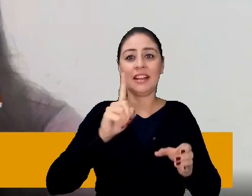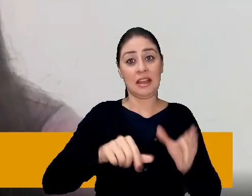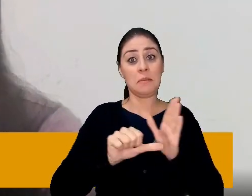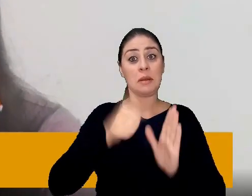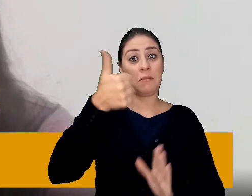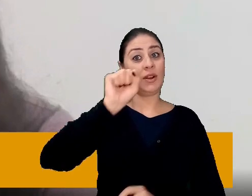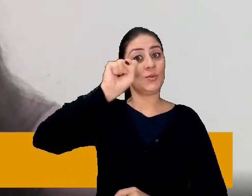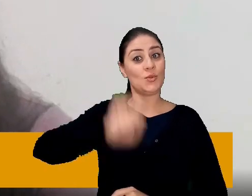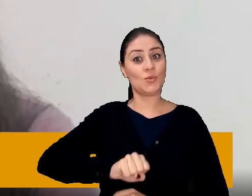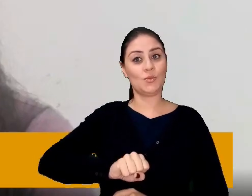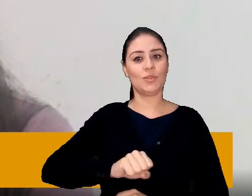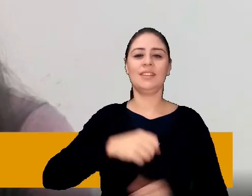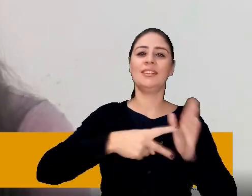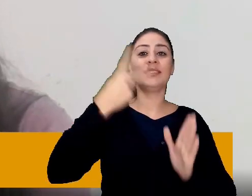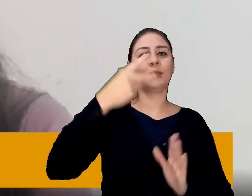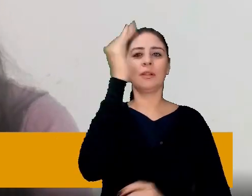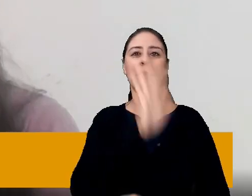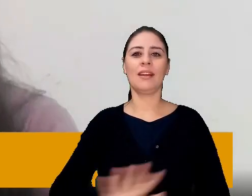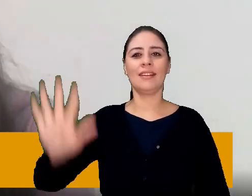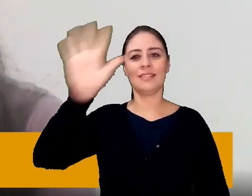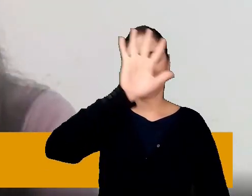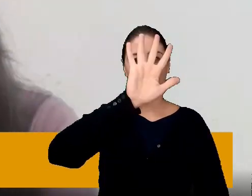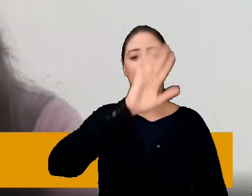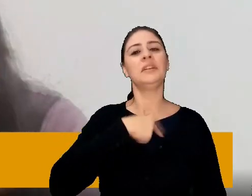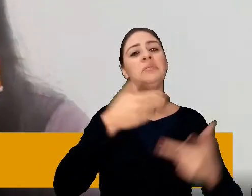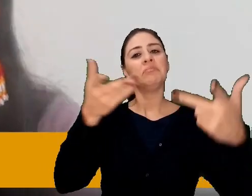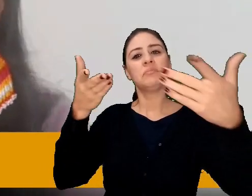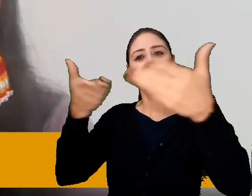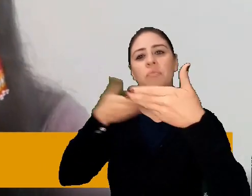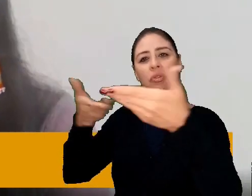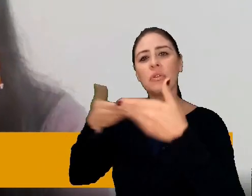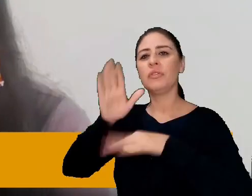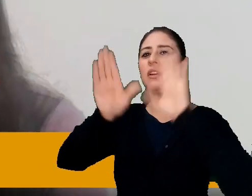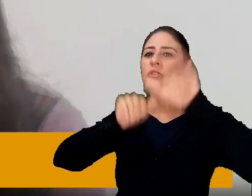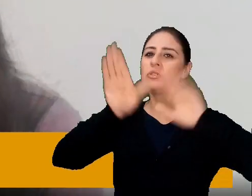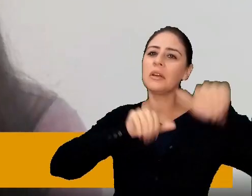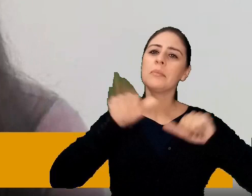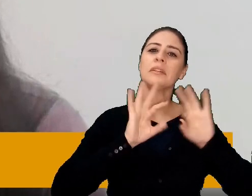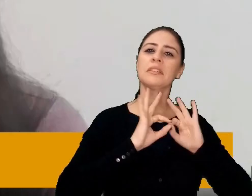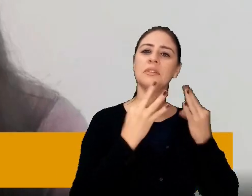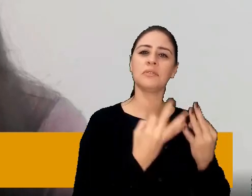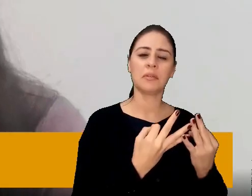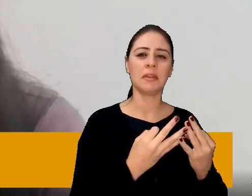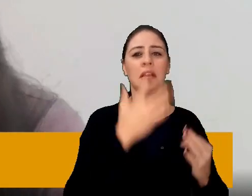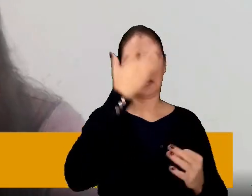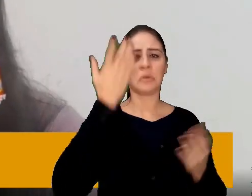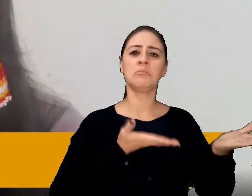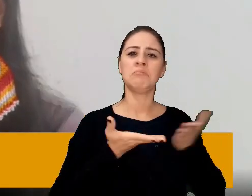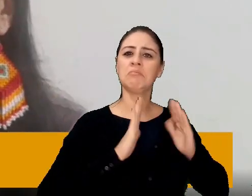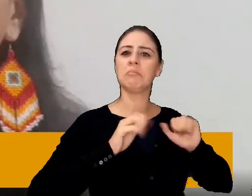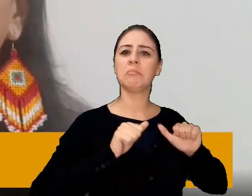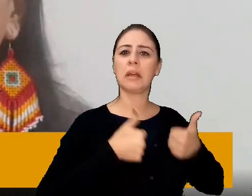urbana da região sul, né? Então a gente foi chamando as famílias, E lá eu fui muito bem acolhida, porque minha